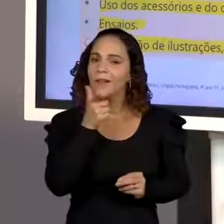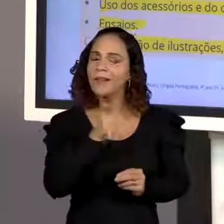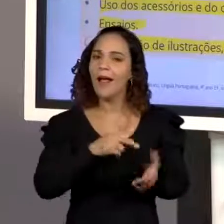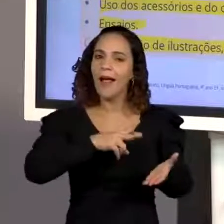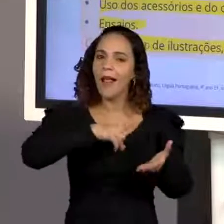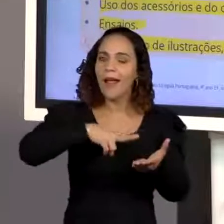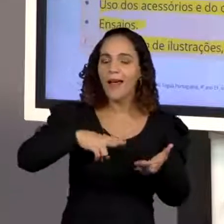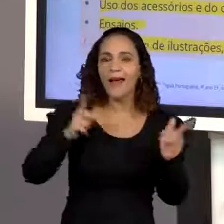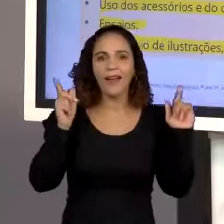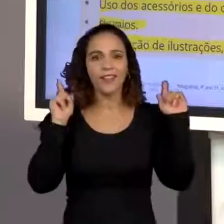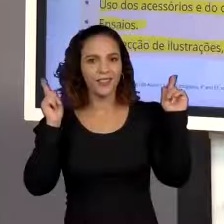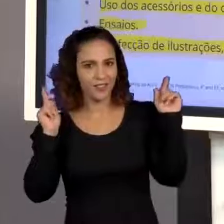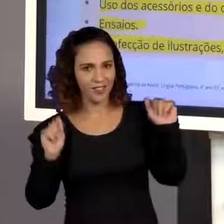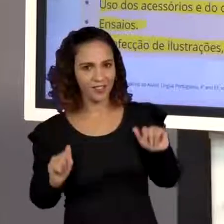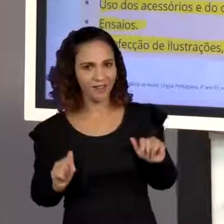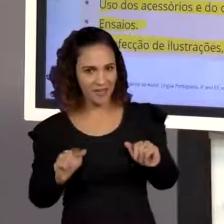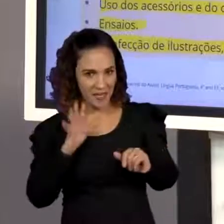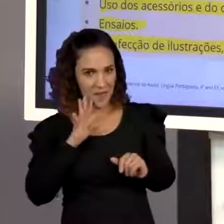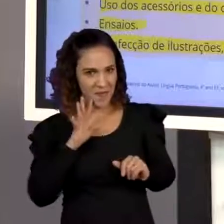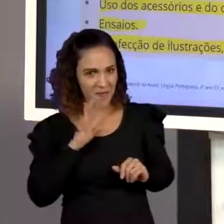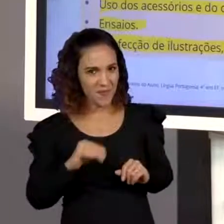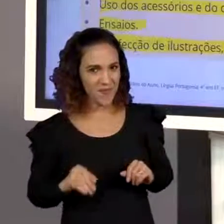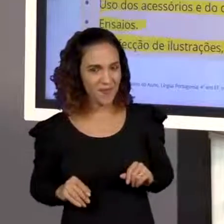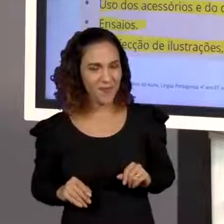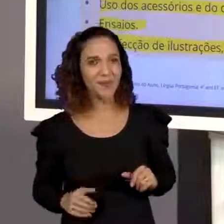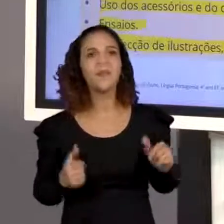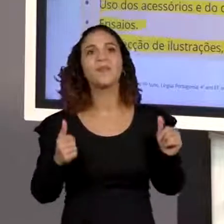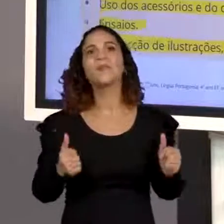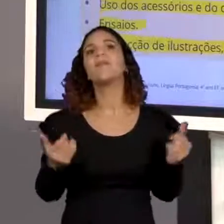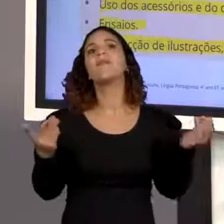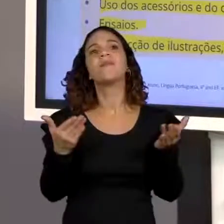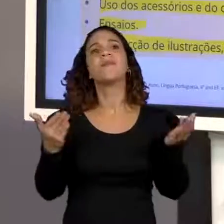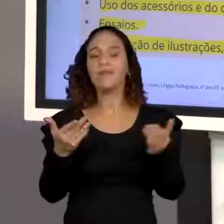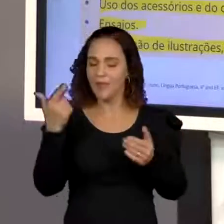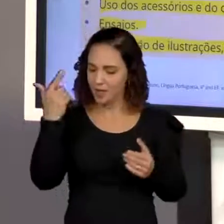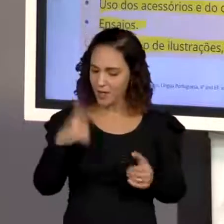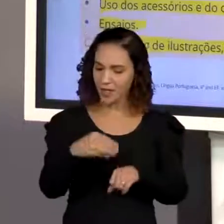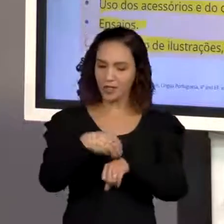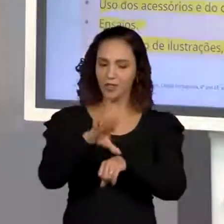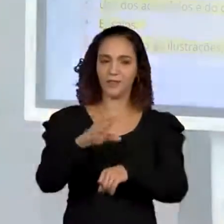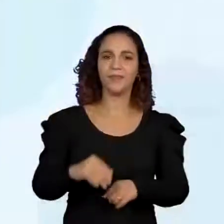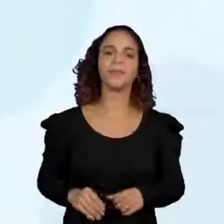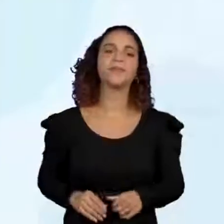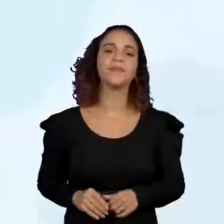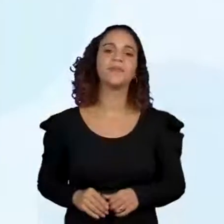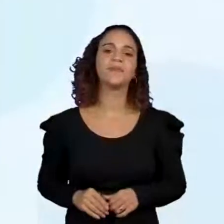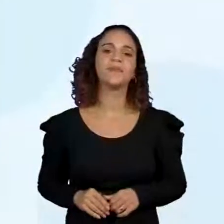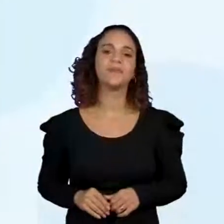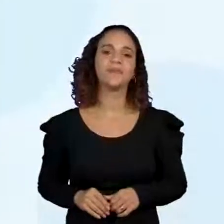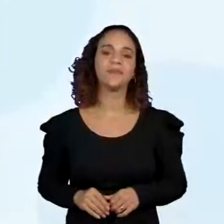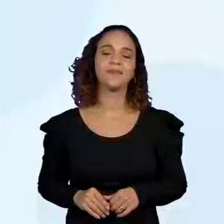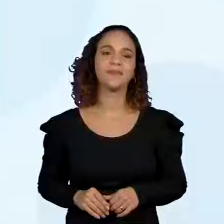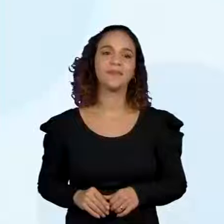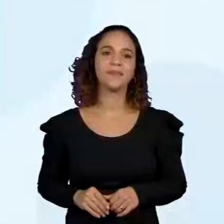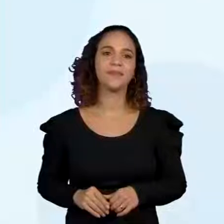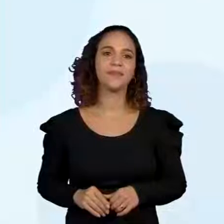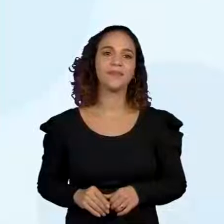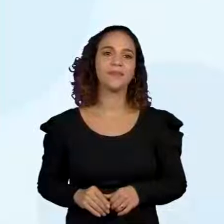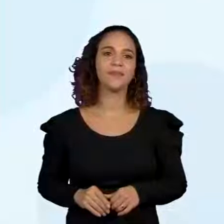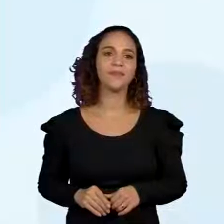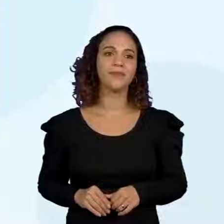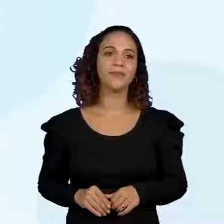mais divertida. Legal, né? Então, vamos prestar atenção aqui que tem mais dicas para vocês hoje. Olha só, pessoal.